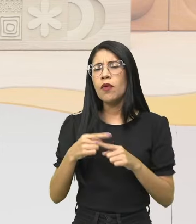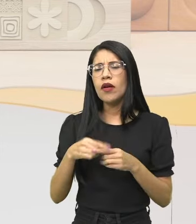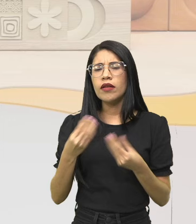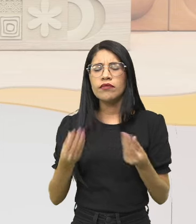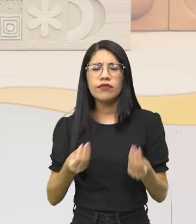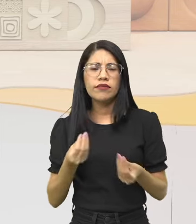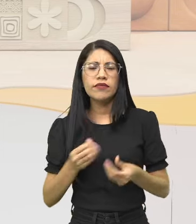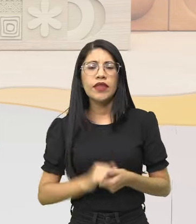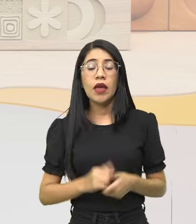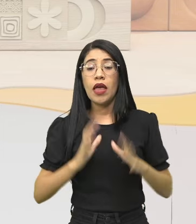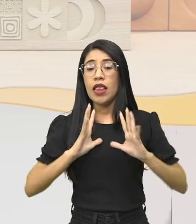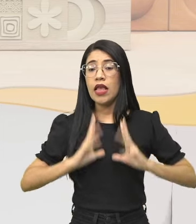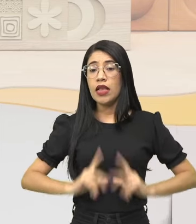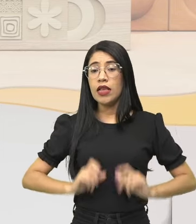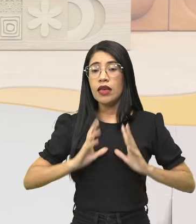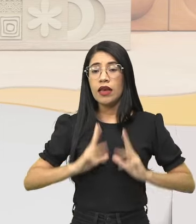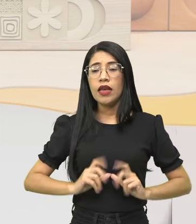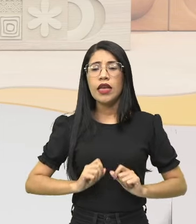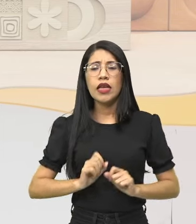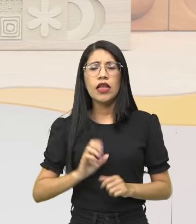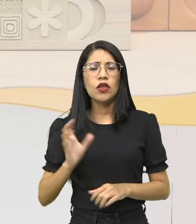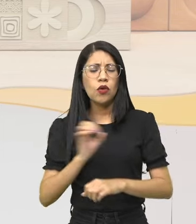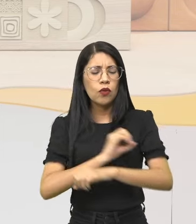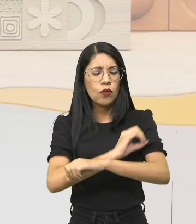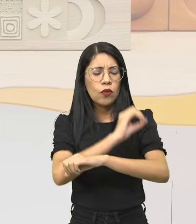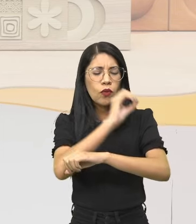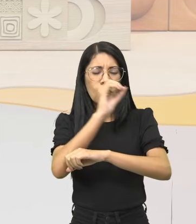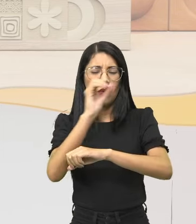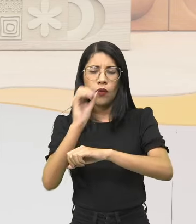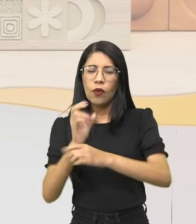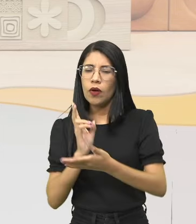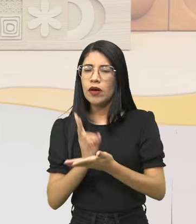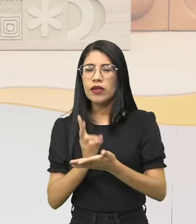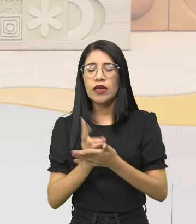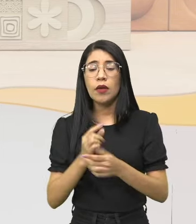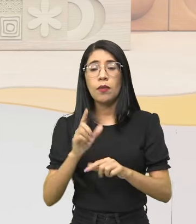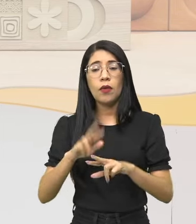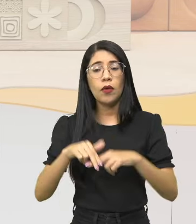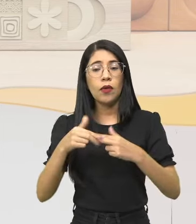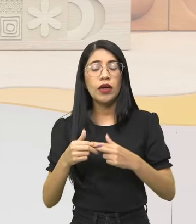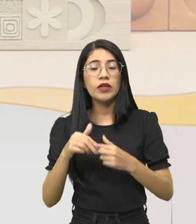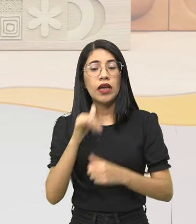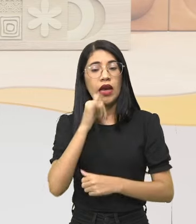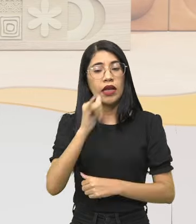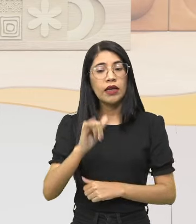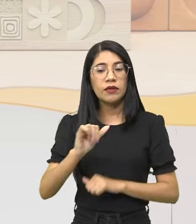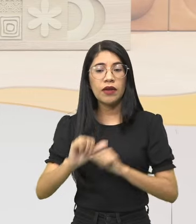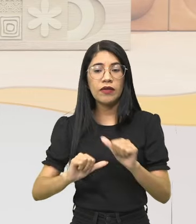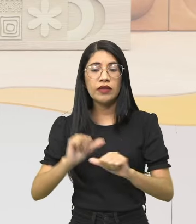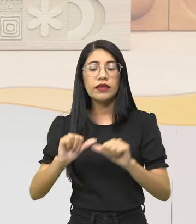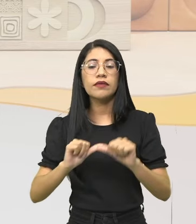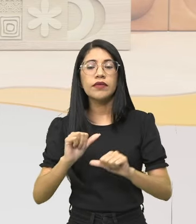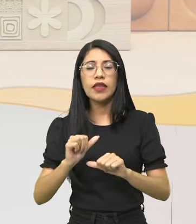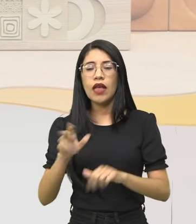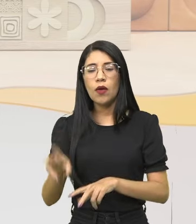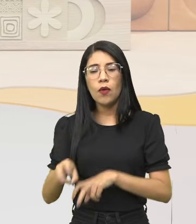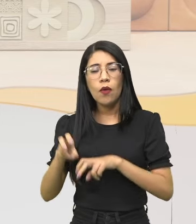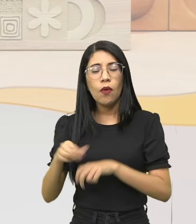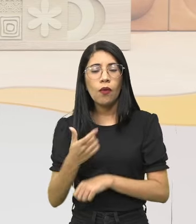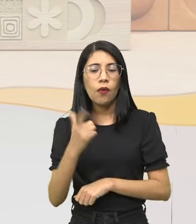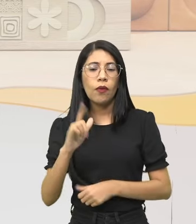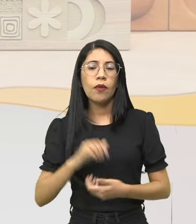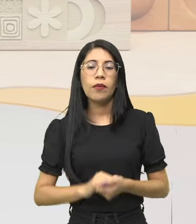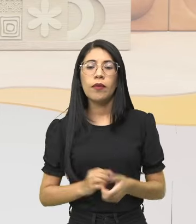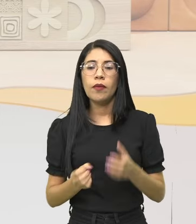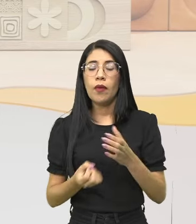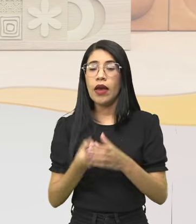Porque ela é limpa, se renova a cada nascer do sol. Com isso, geramos energia sem explorar outros recursos naturais. Porque